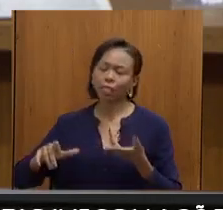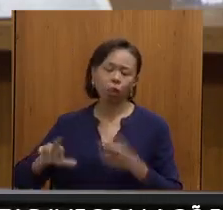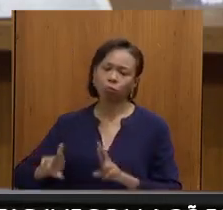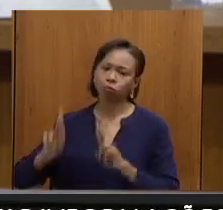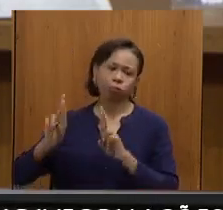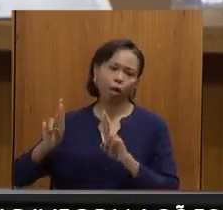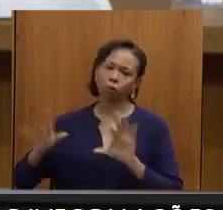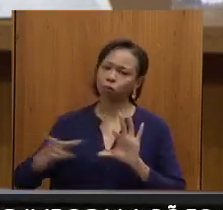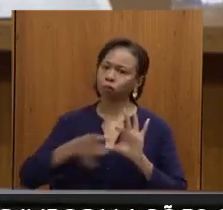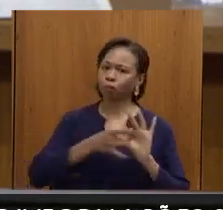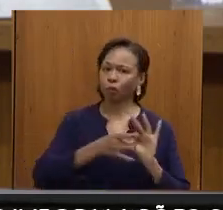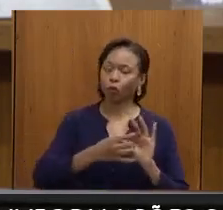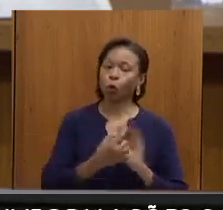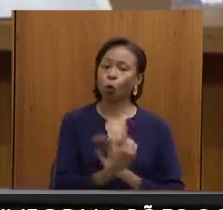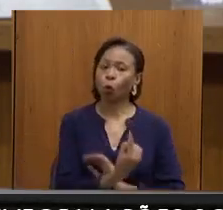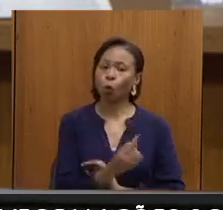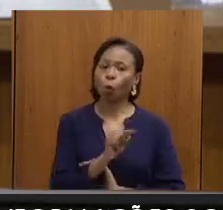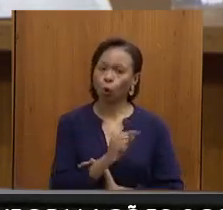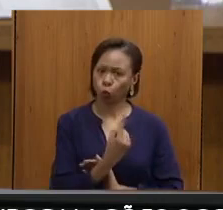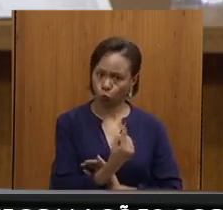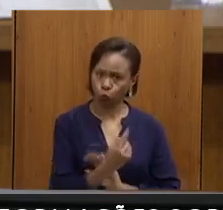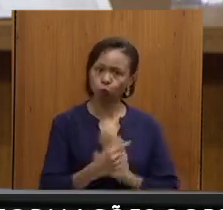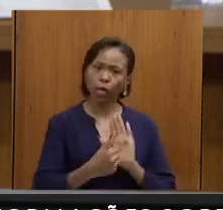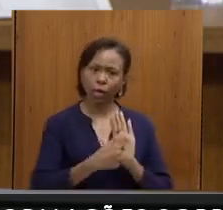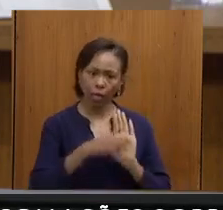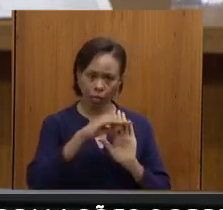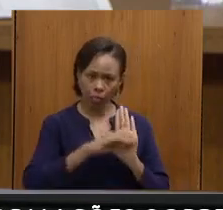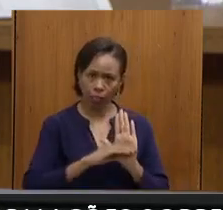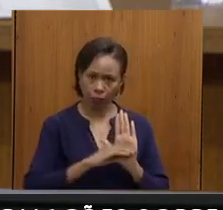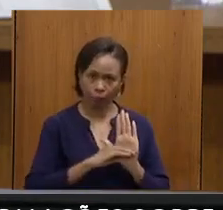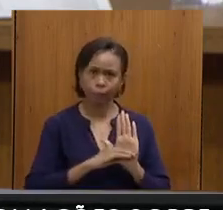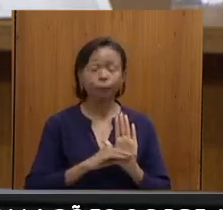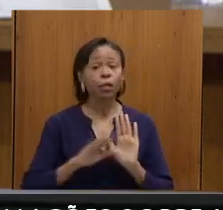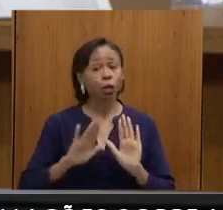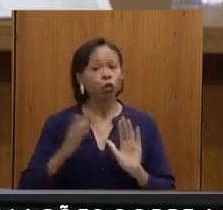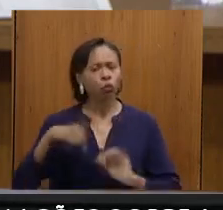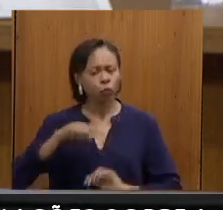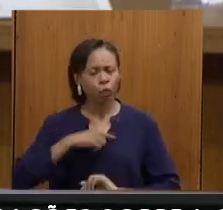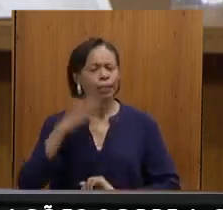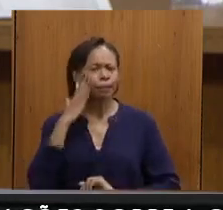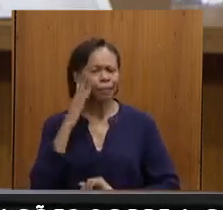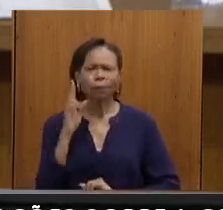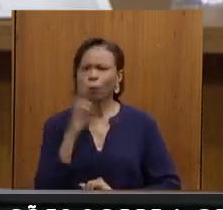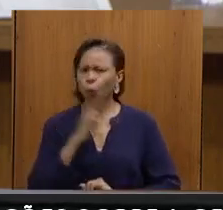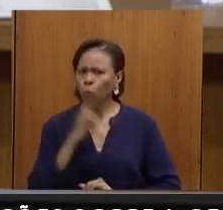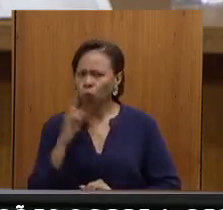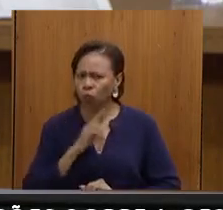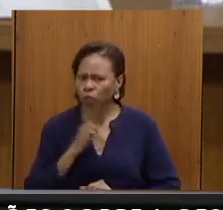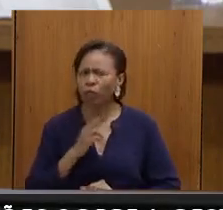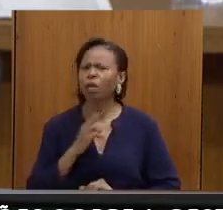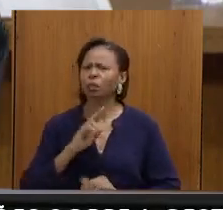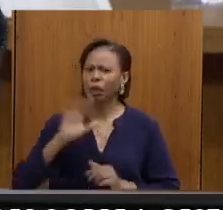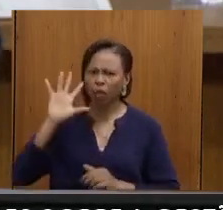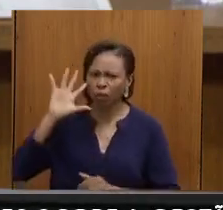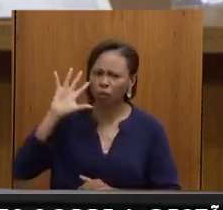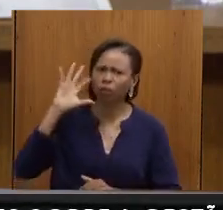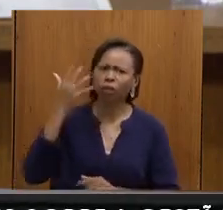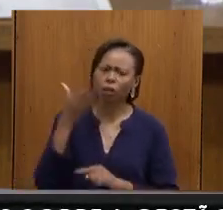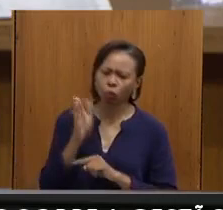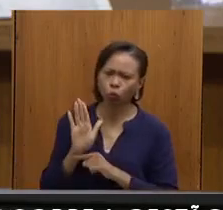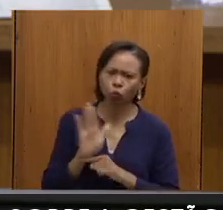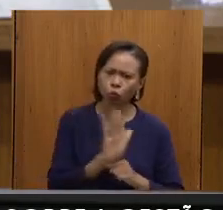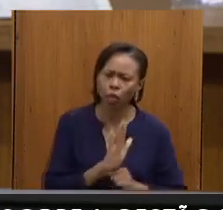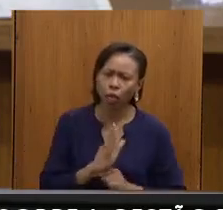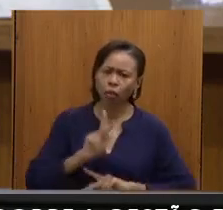previsto no item 1.1. Então, nós sabemos da urgência da reparação, nós sabemos da necessidade